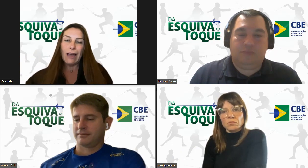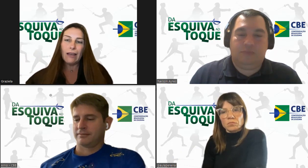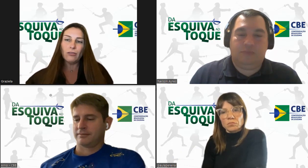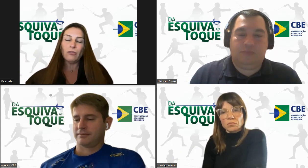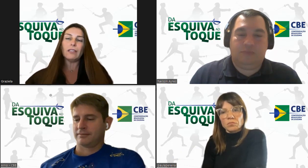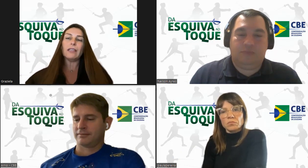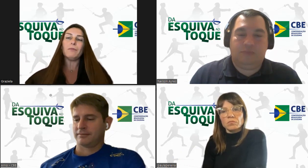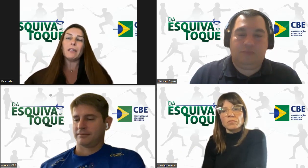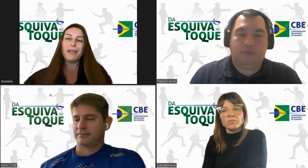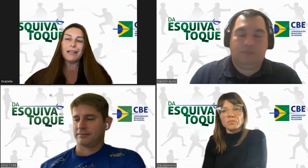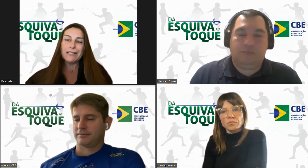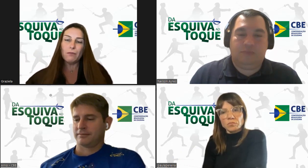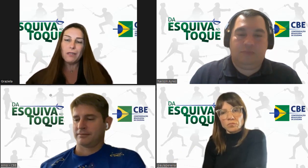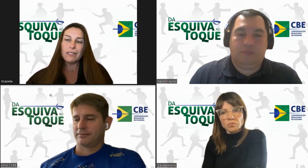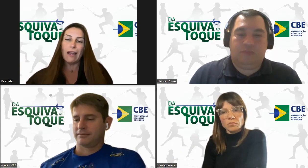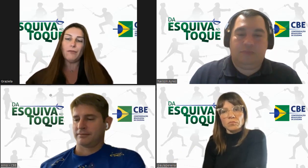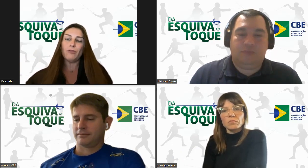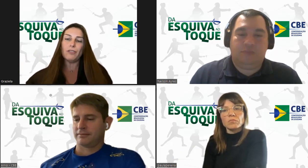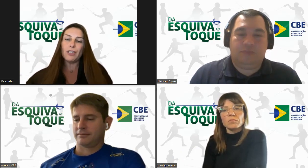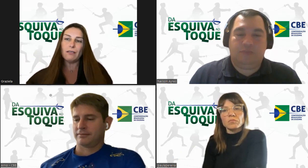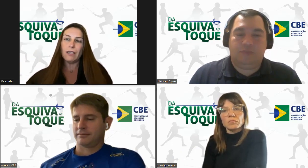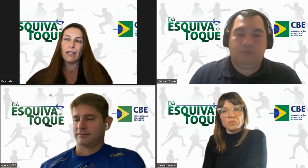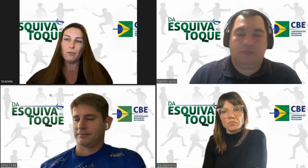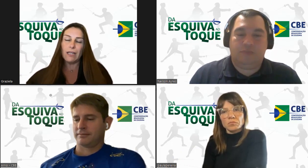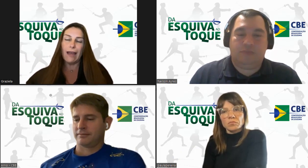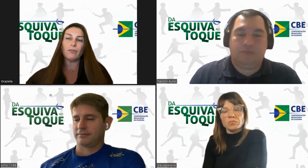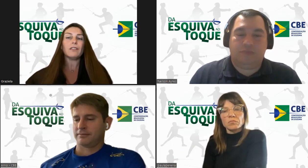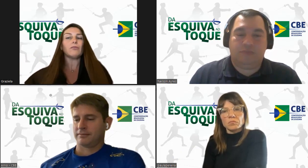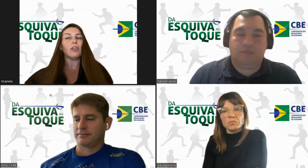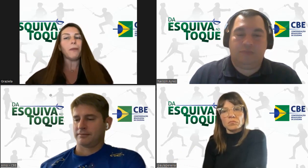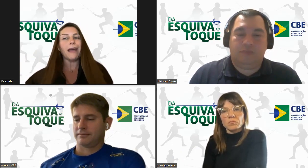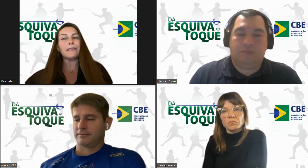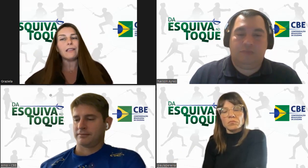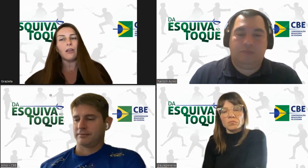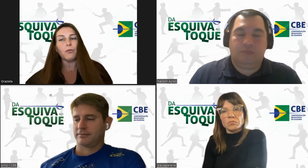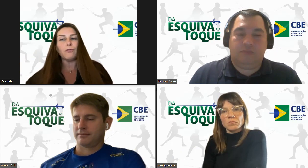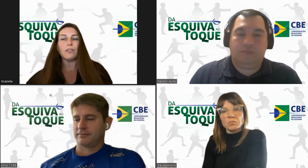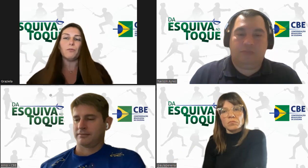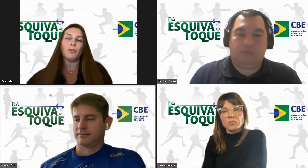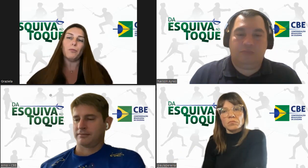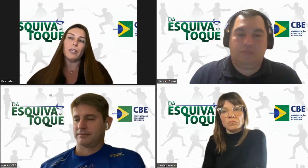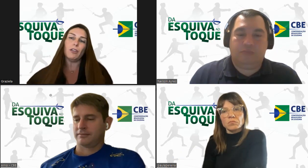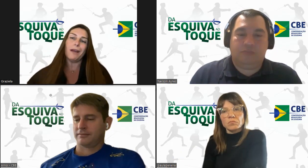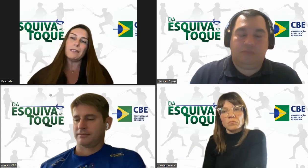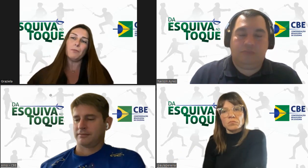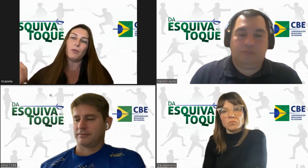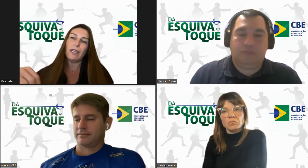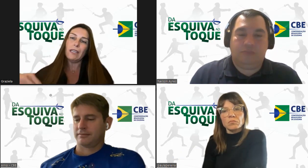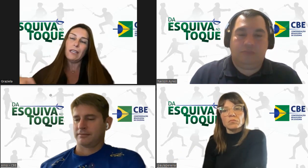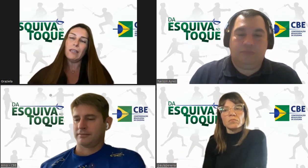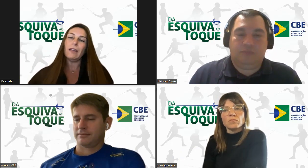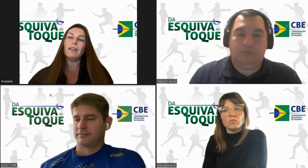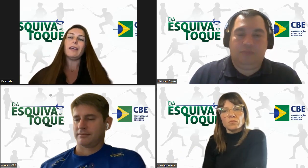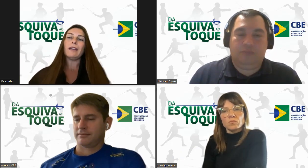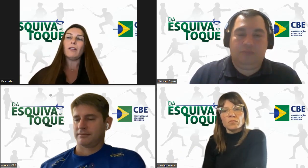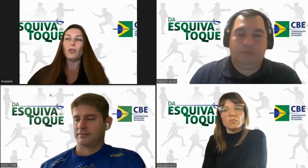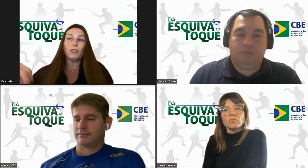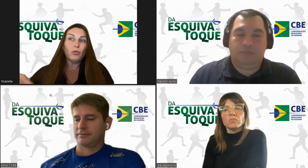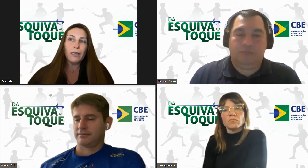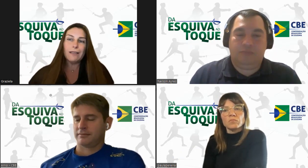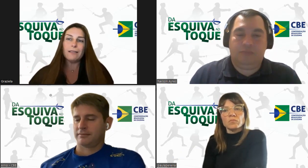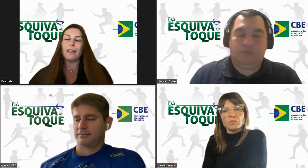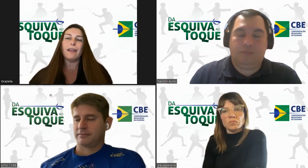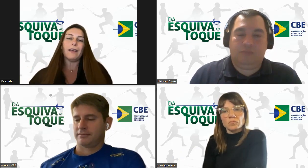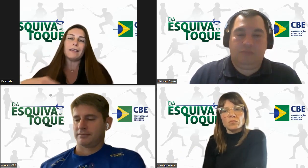manter hidratado e tem que manter minha glicemia estável com ingestão de carboidratos eu tenho mais tempo eu consigo pôr um pouquinho mais de proteína